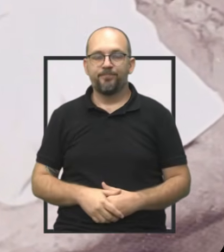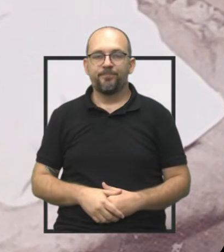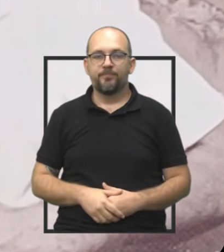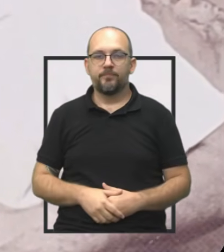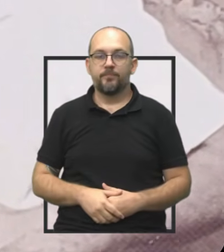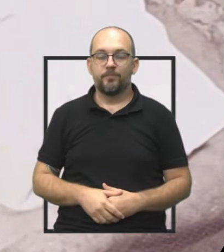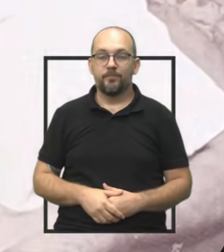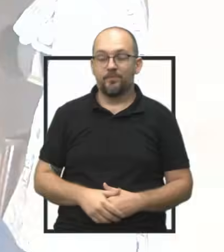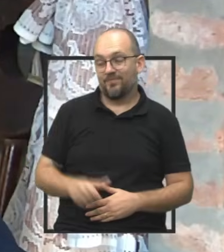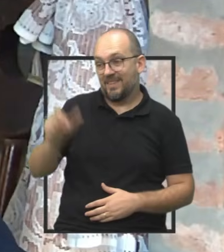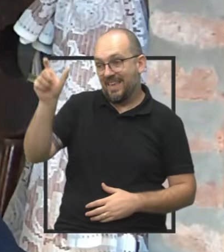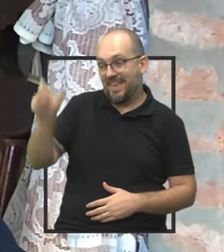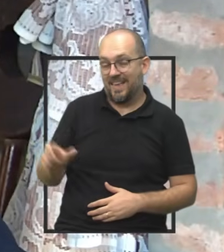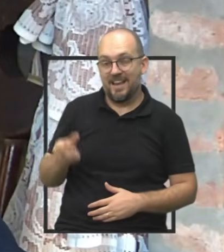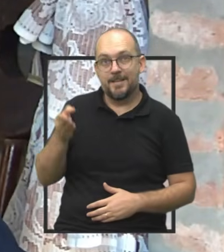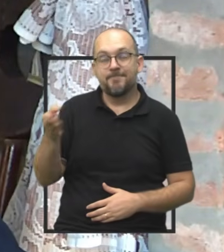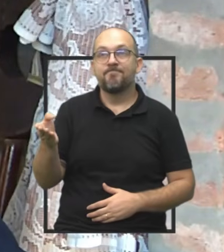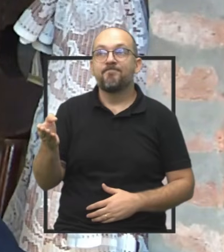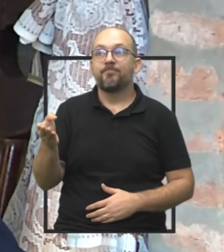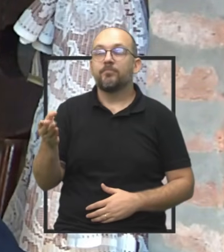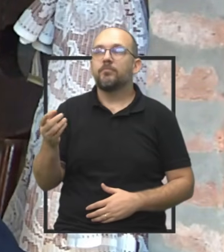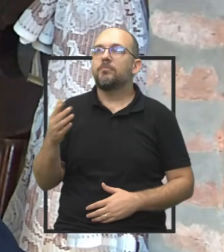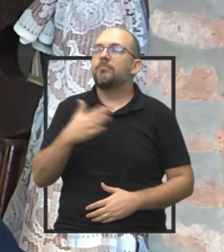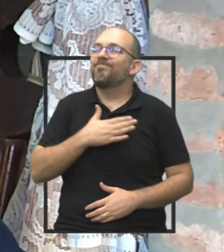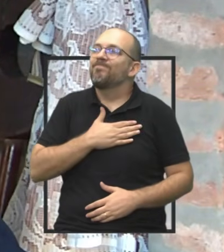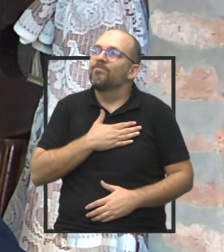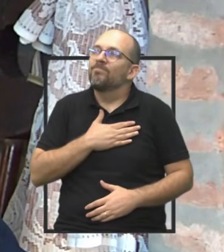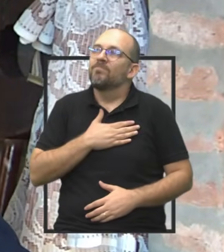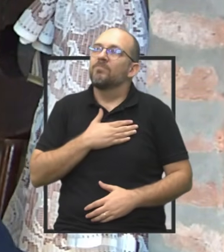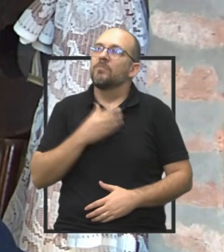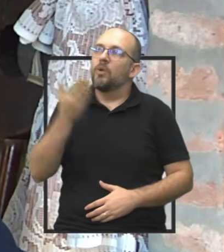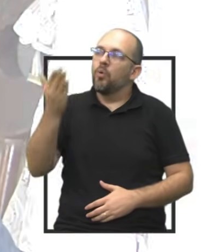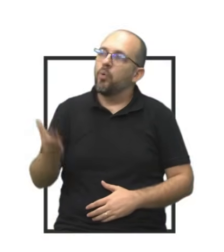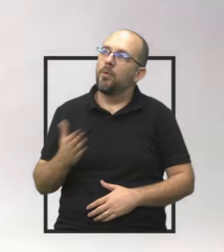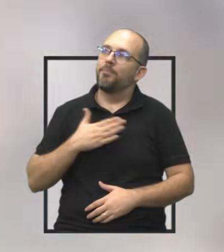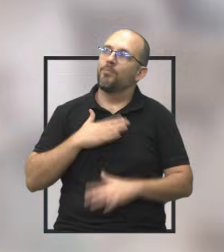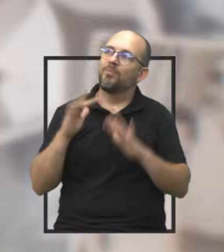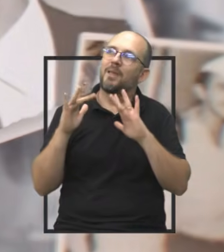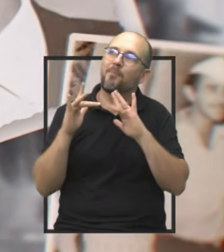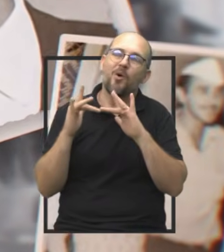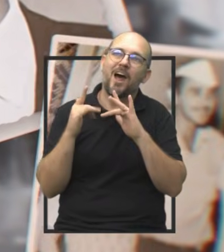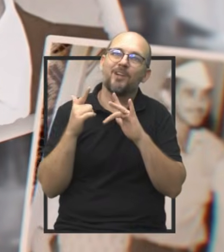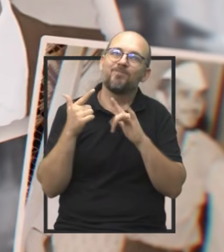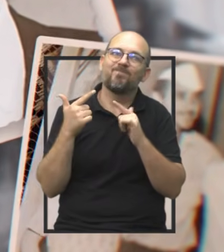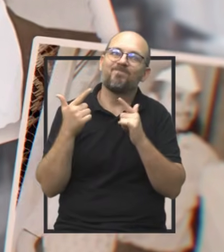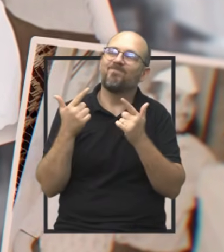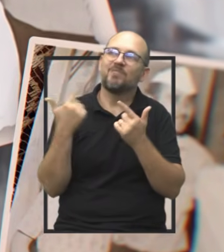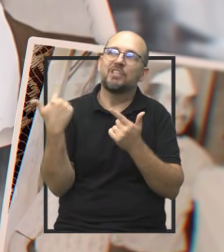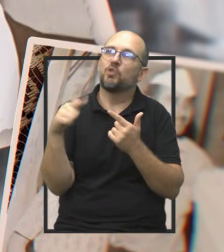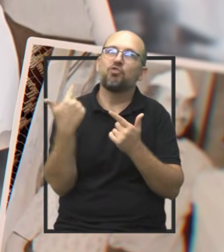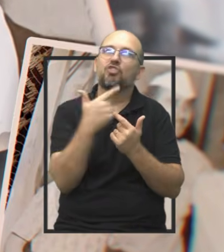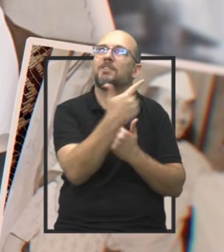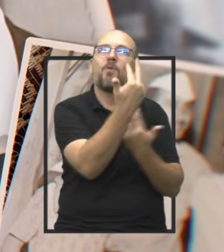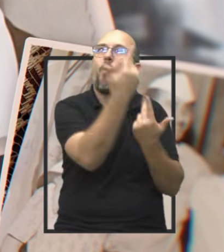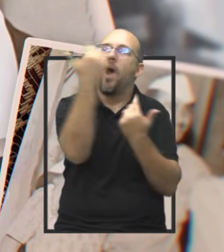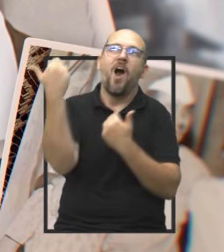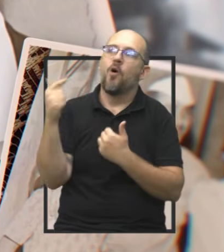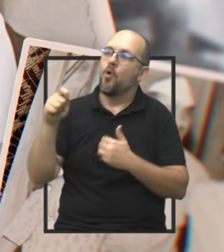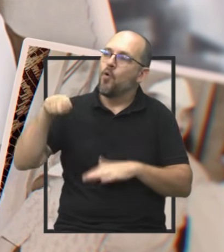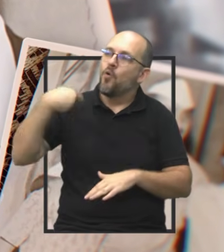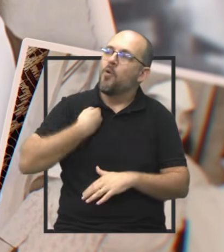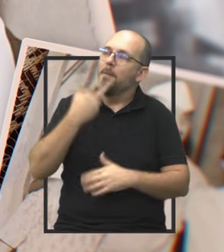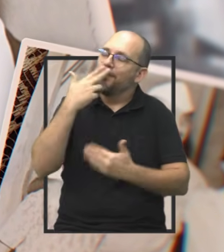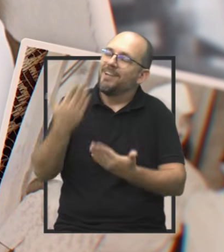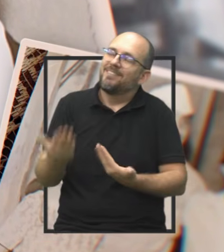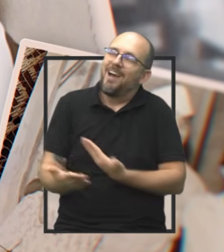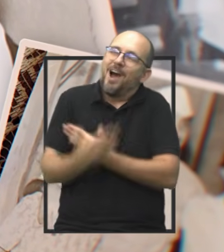foi, assim, um namorado assim que não podia ter outro, não podia. Ele me levou